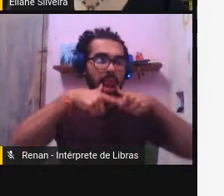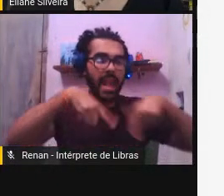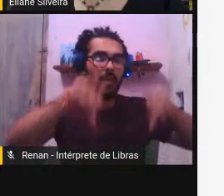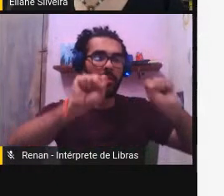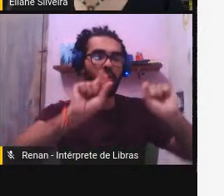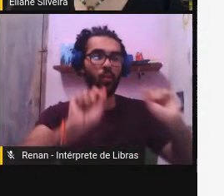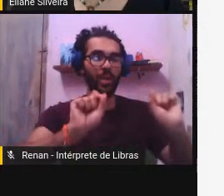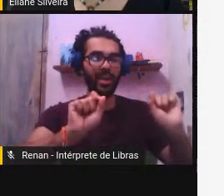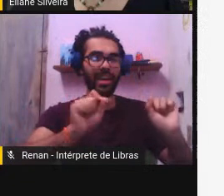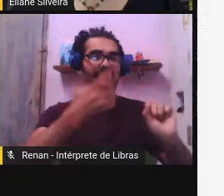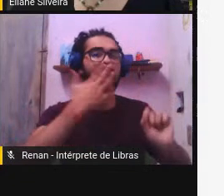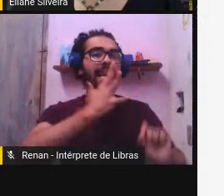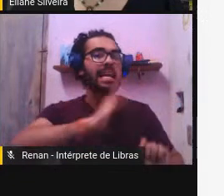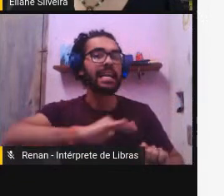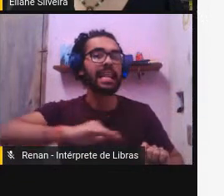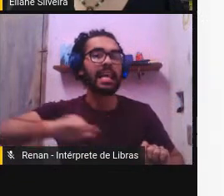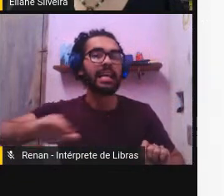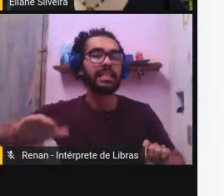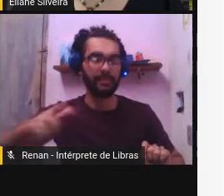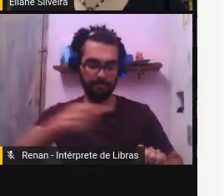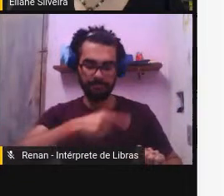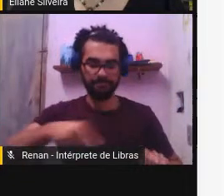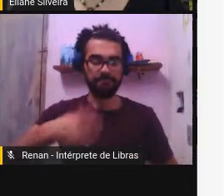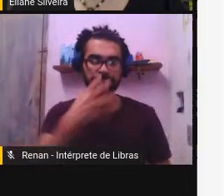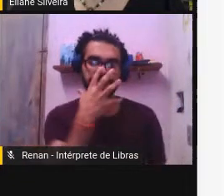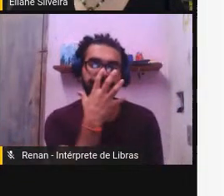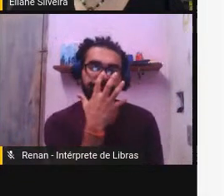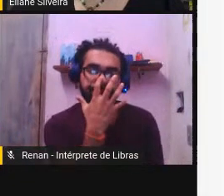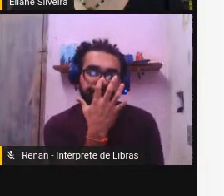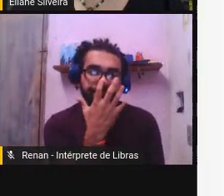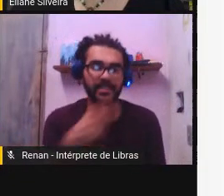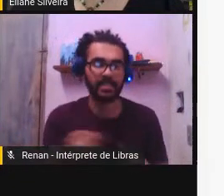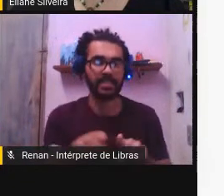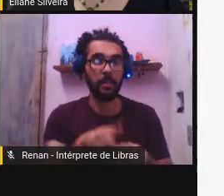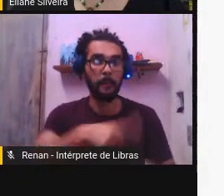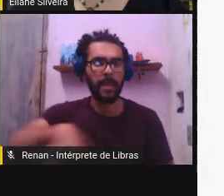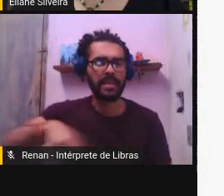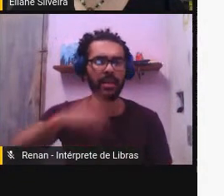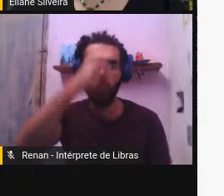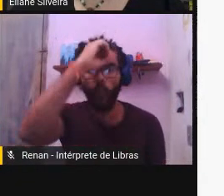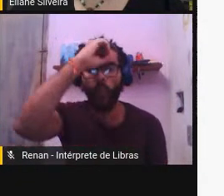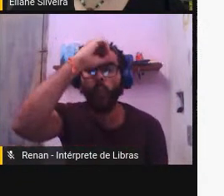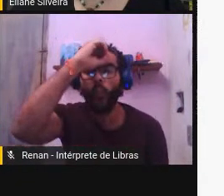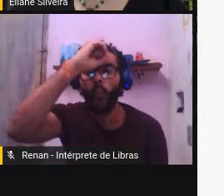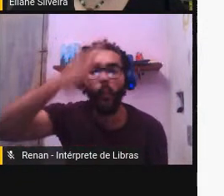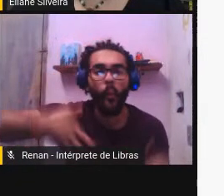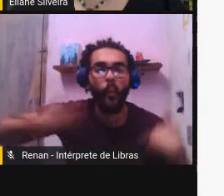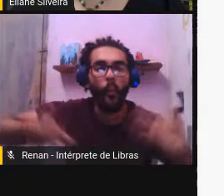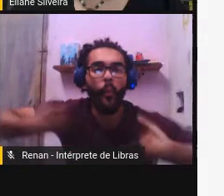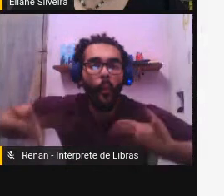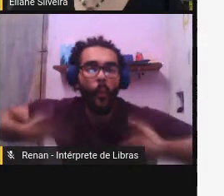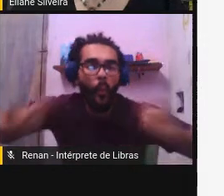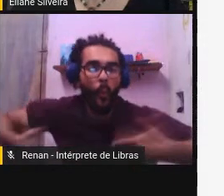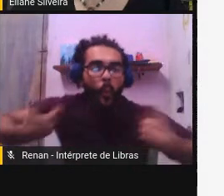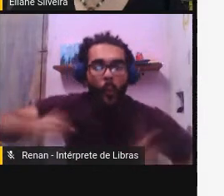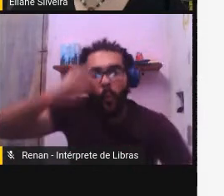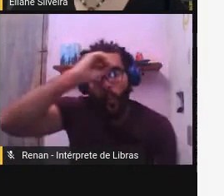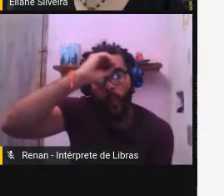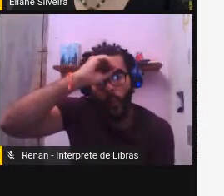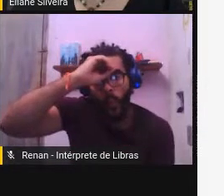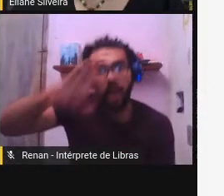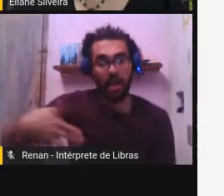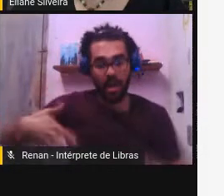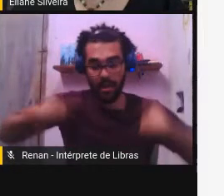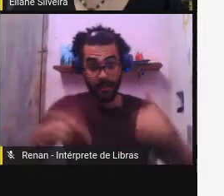Uma confissão assim tão desprovida de reservas parece influenciada pelo tipo de relação com seu interlocutor e nos